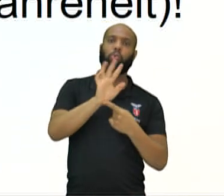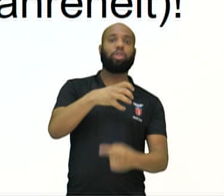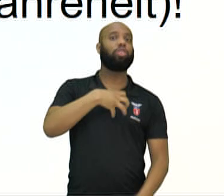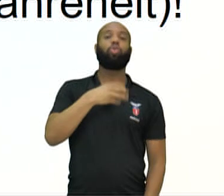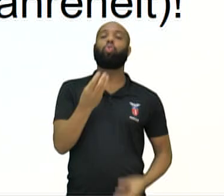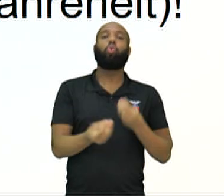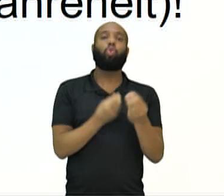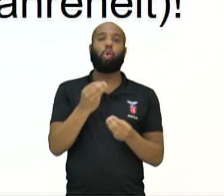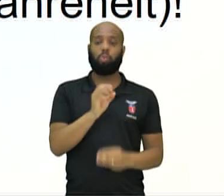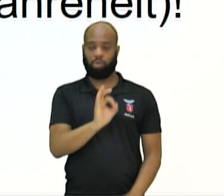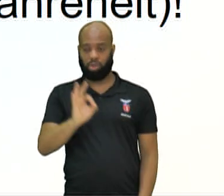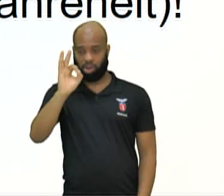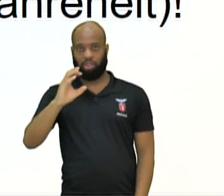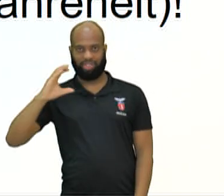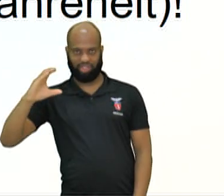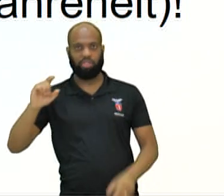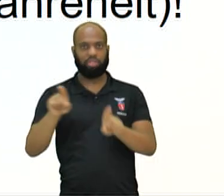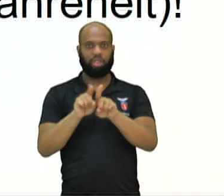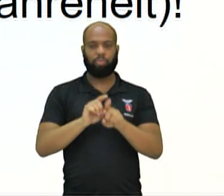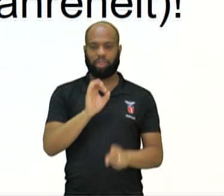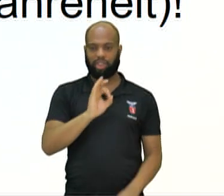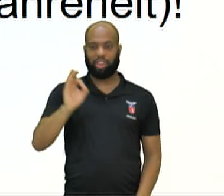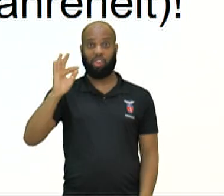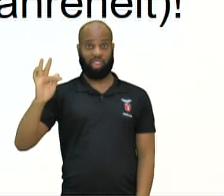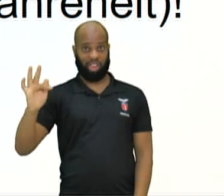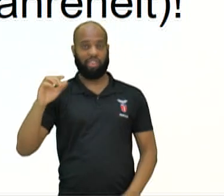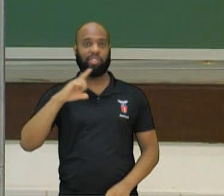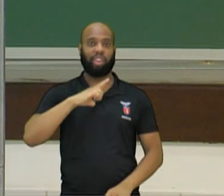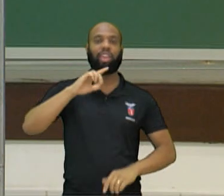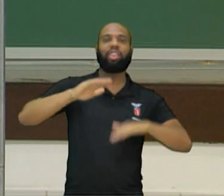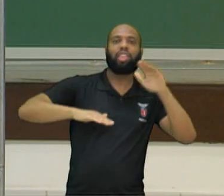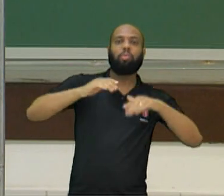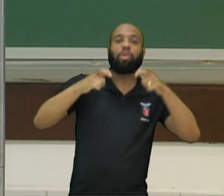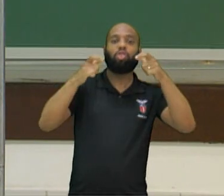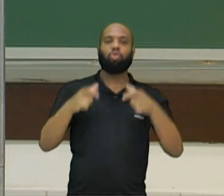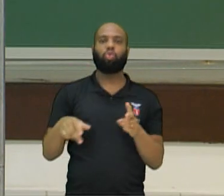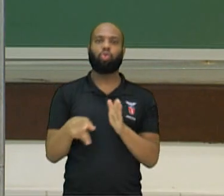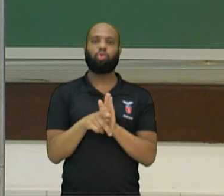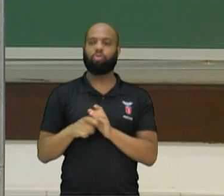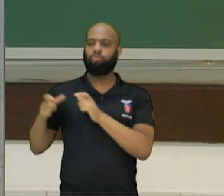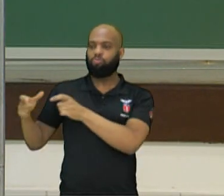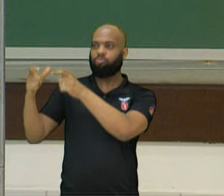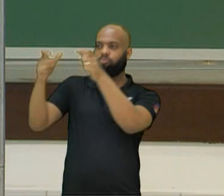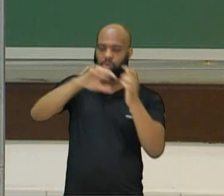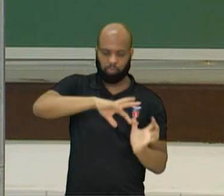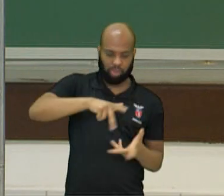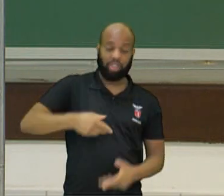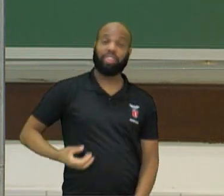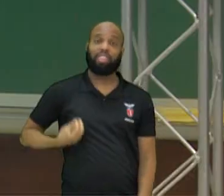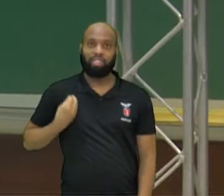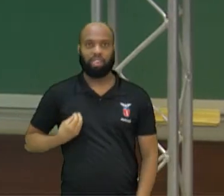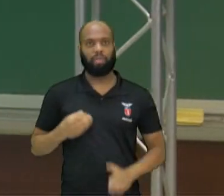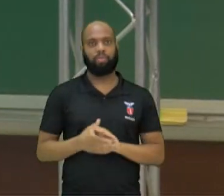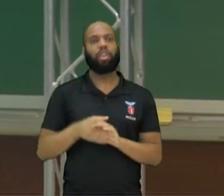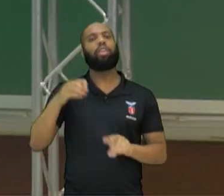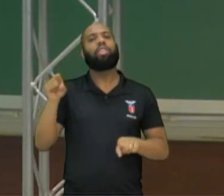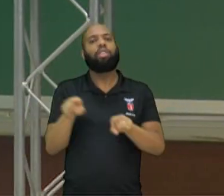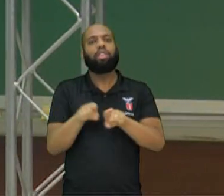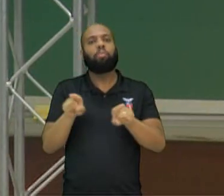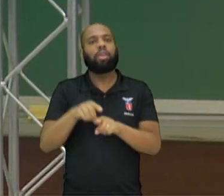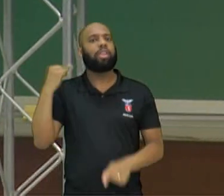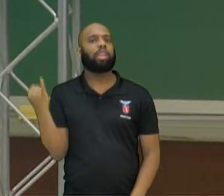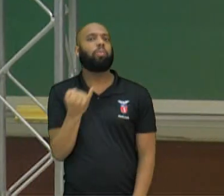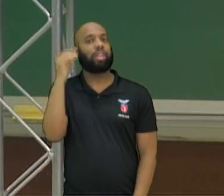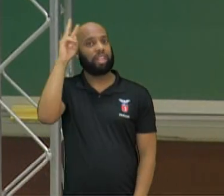apresentada ou em graus Celsius ou em graus Fahrenheit, dependendo da localidade do nosso planeta que você esteja. Lembrando que a